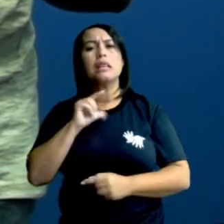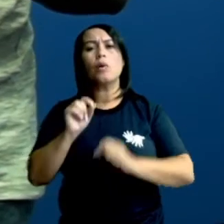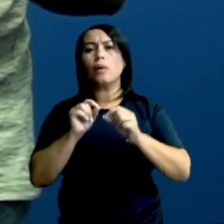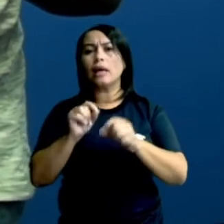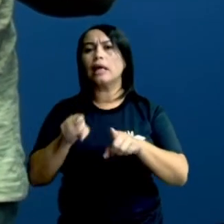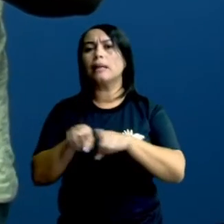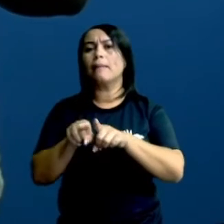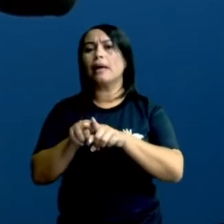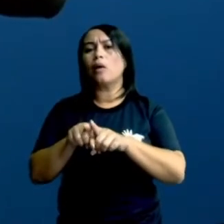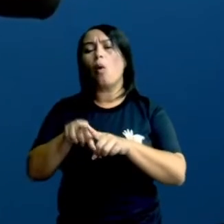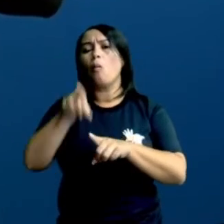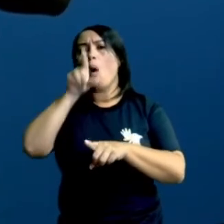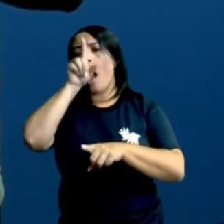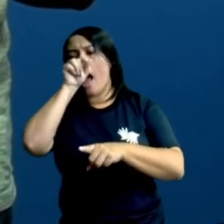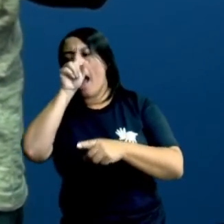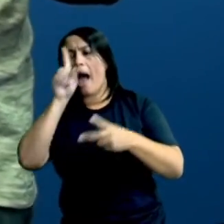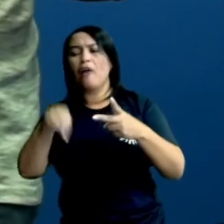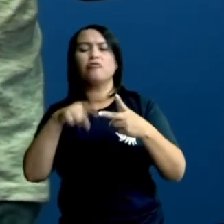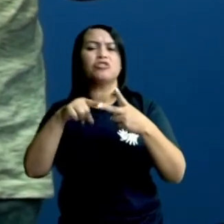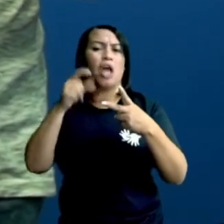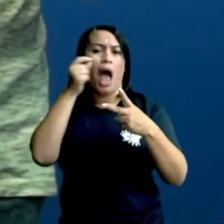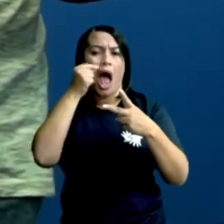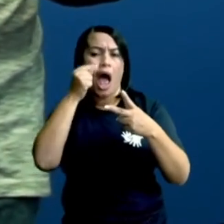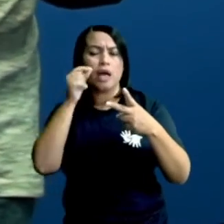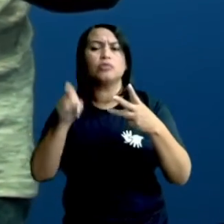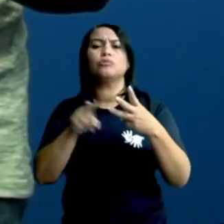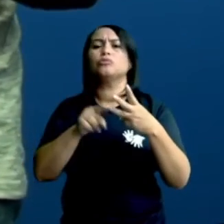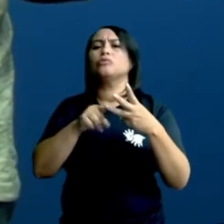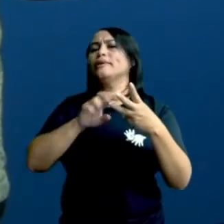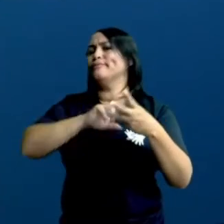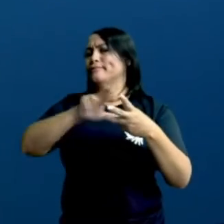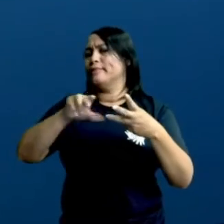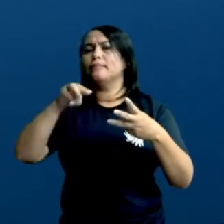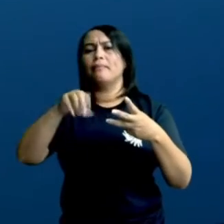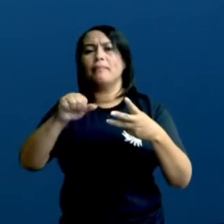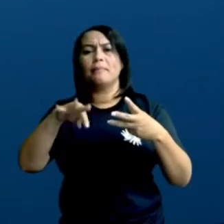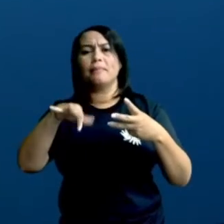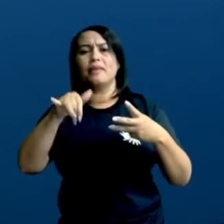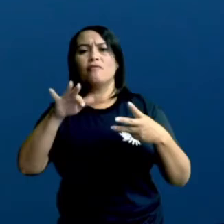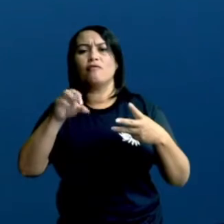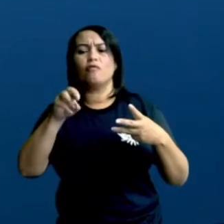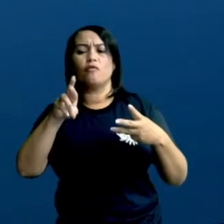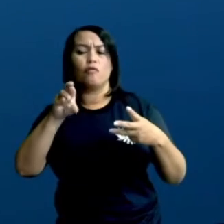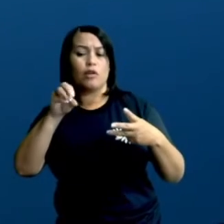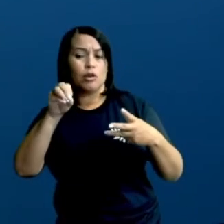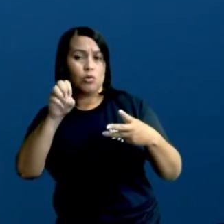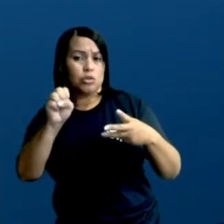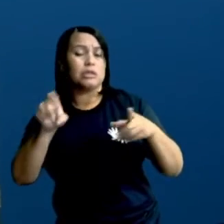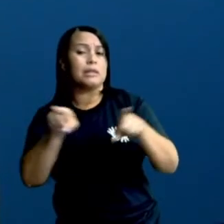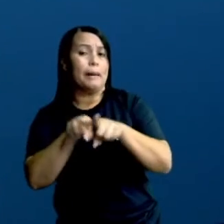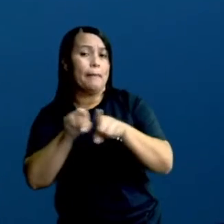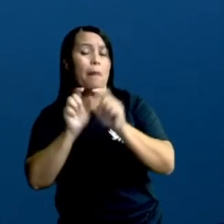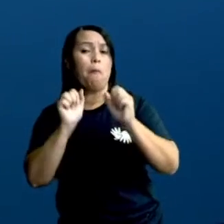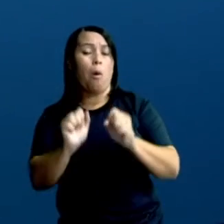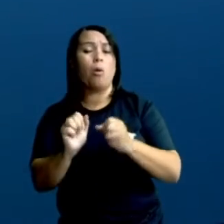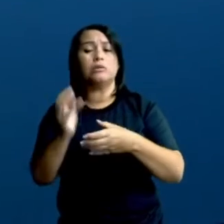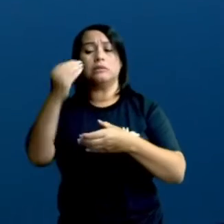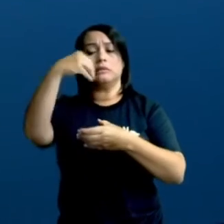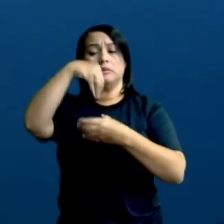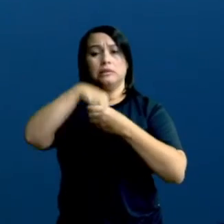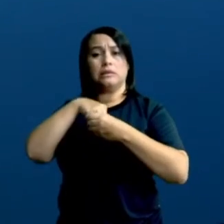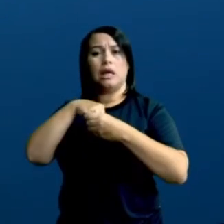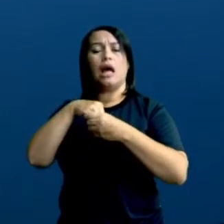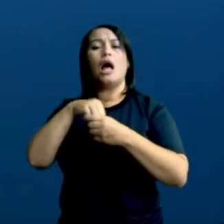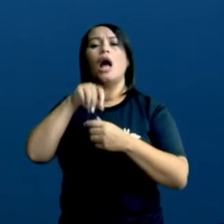infecta tanto aves quanto roedores, quanto mamíferos também. Então, ele pode se alojar no músculo